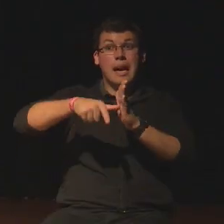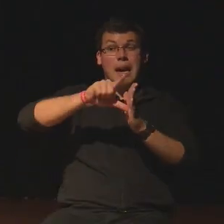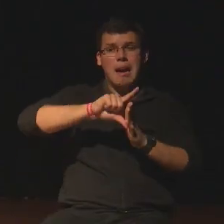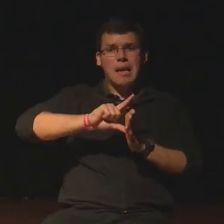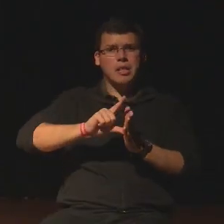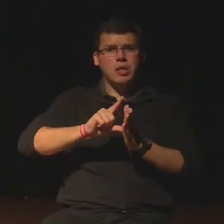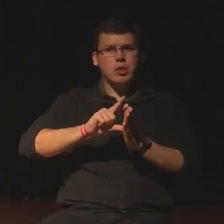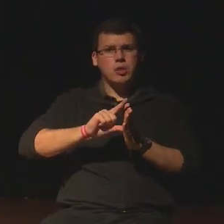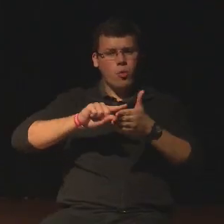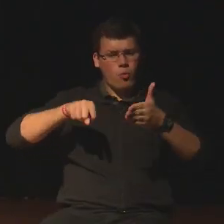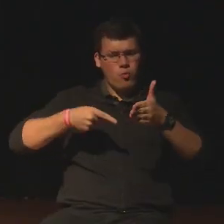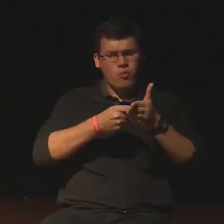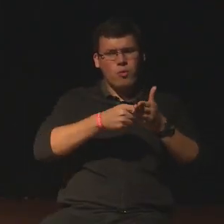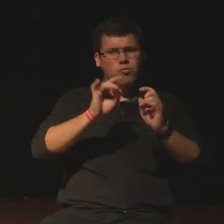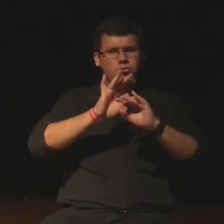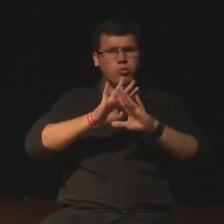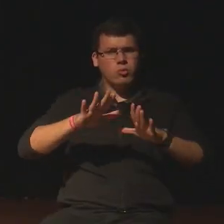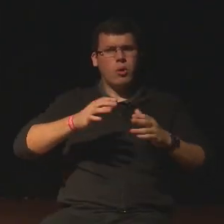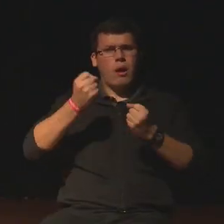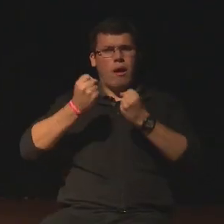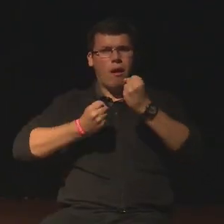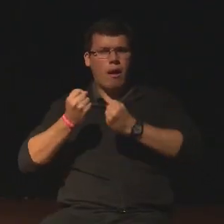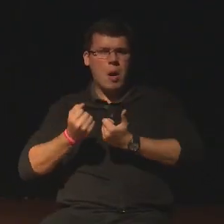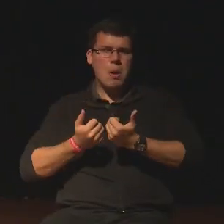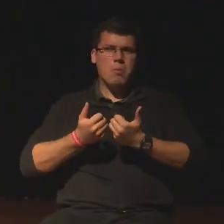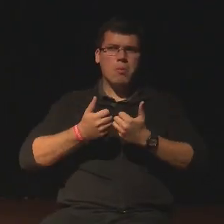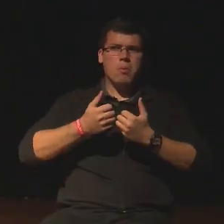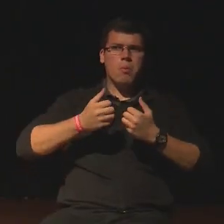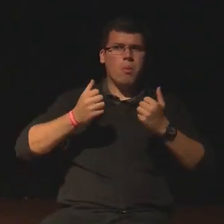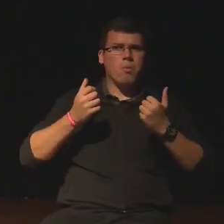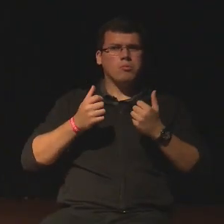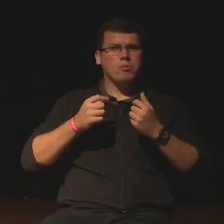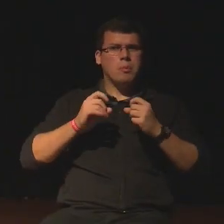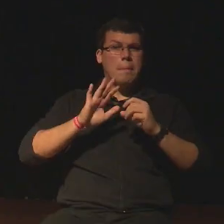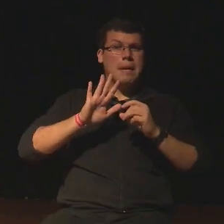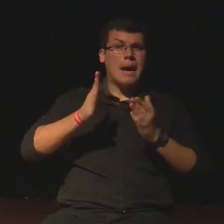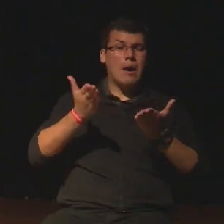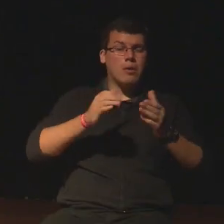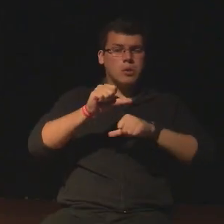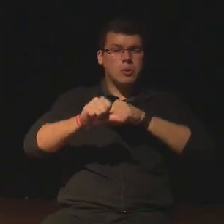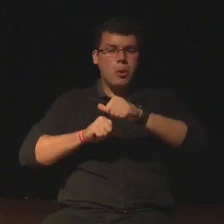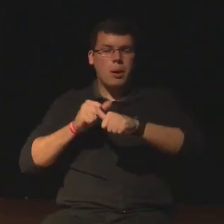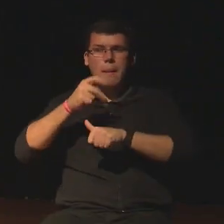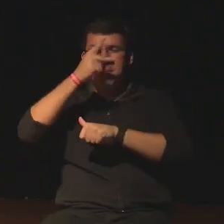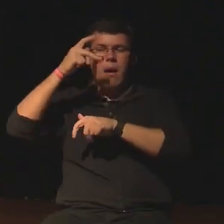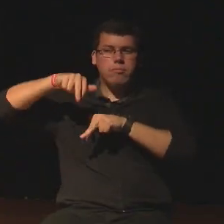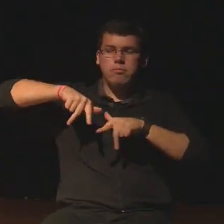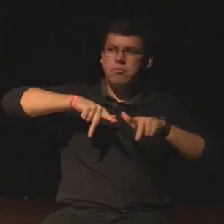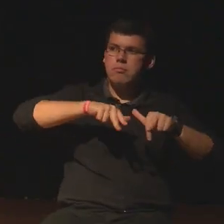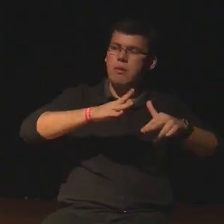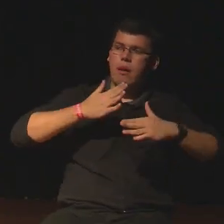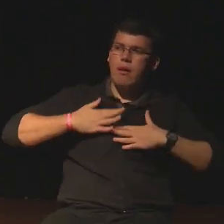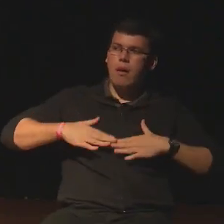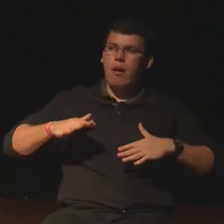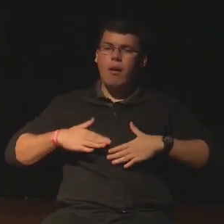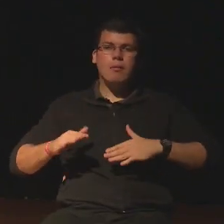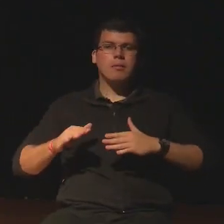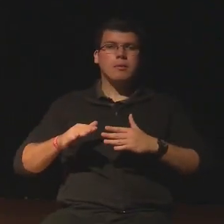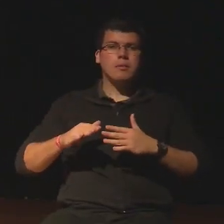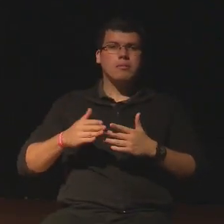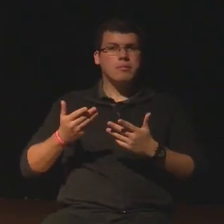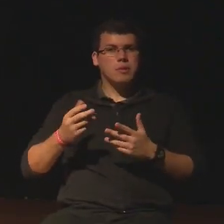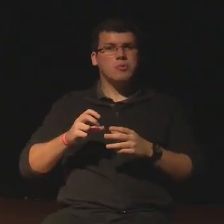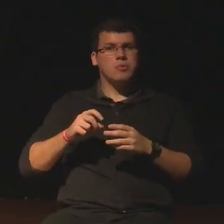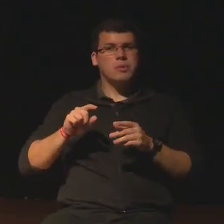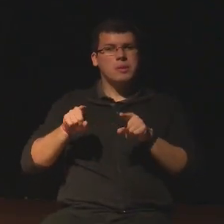E aqui é uma oportunidade incrível que a gente tem, né, de associar cultura, desenho urbano, qualidades que são fundamentais para melhorar